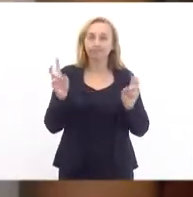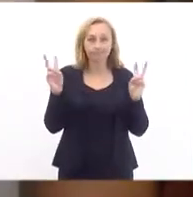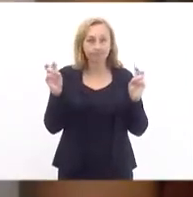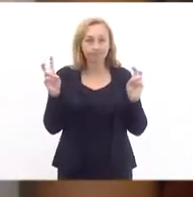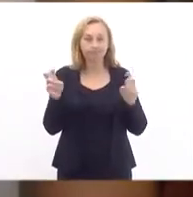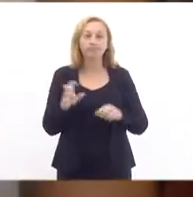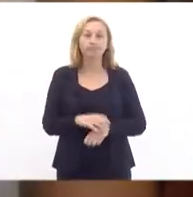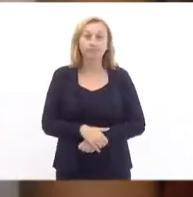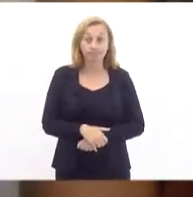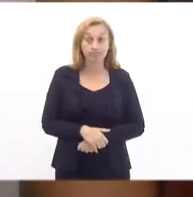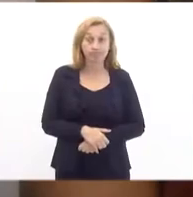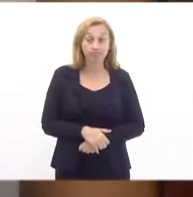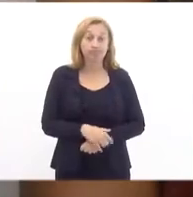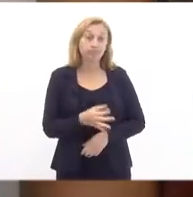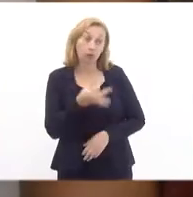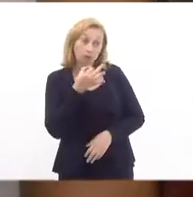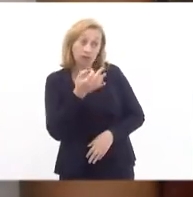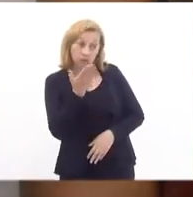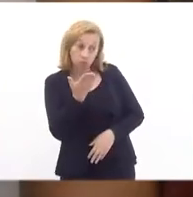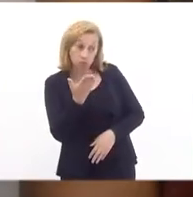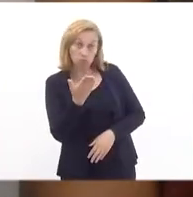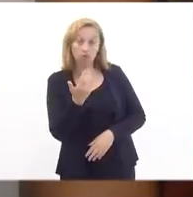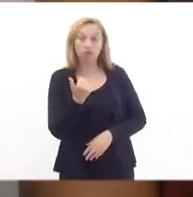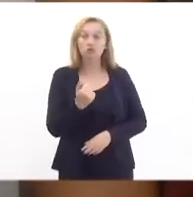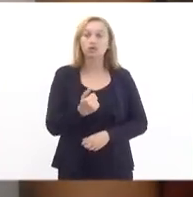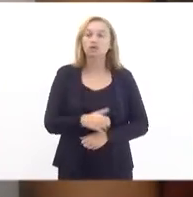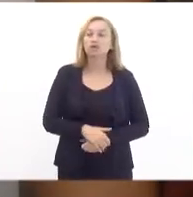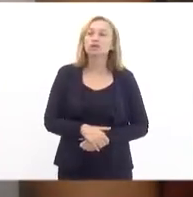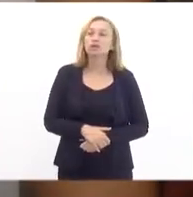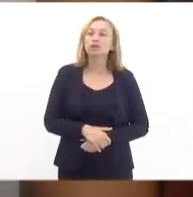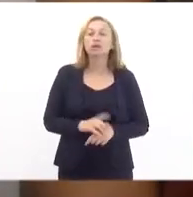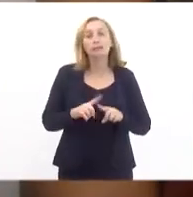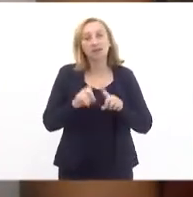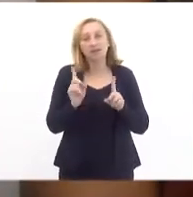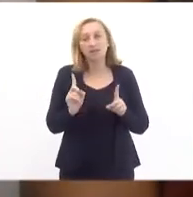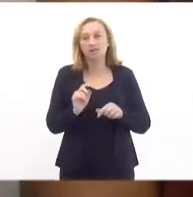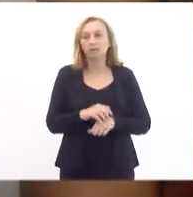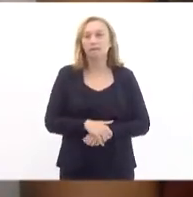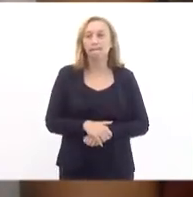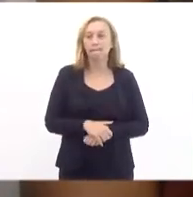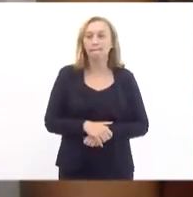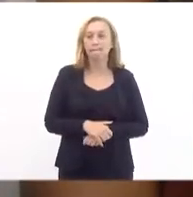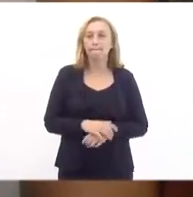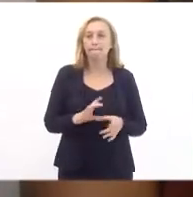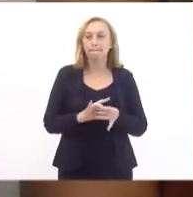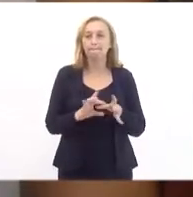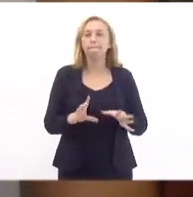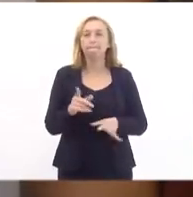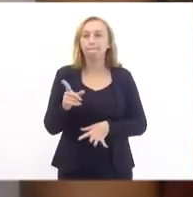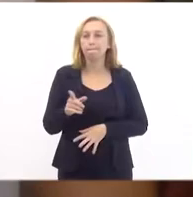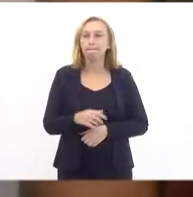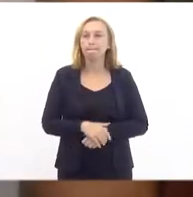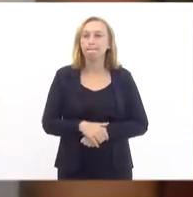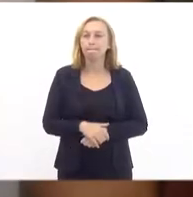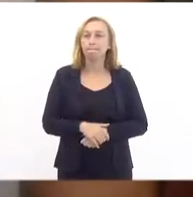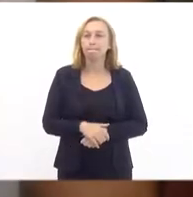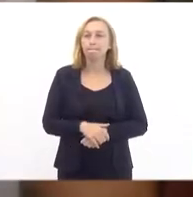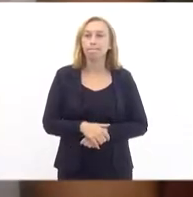passado na sua opinião, até entendo essa posição, mas foi autorizado na ocasião.